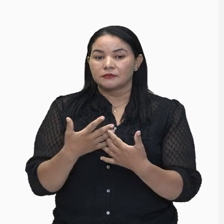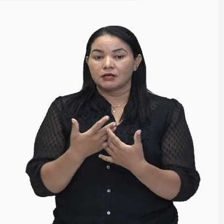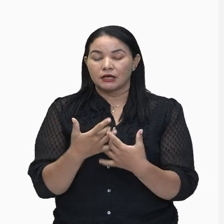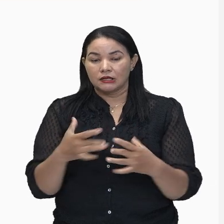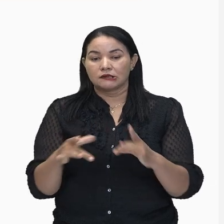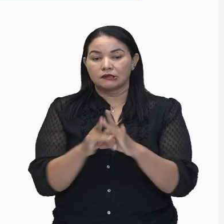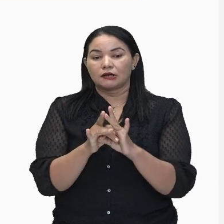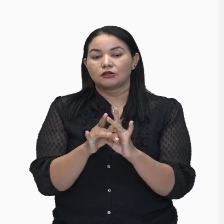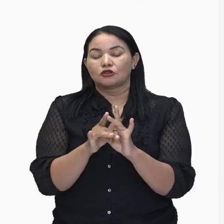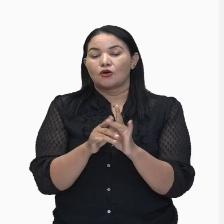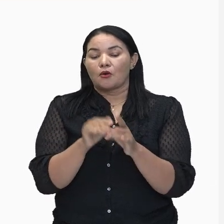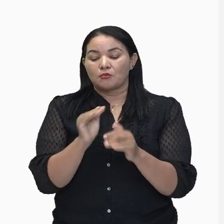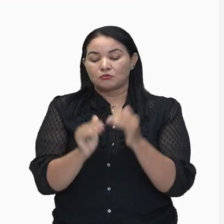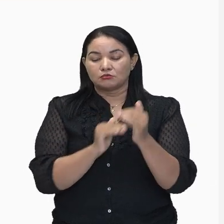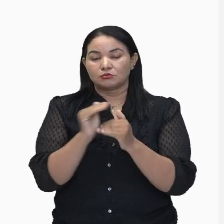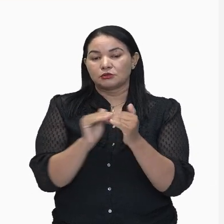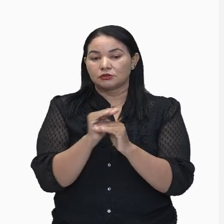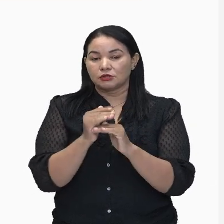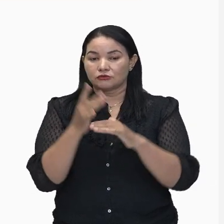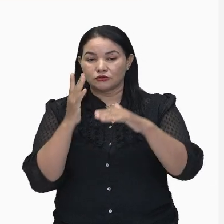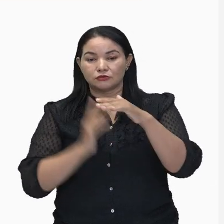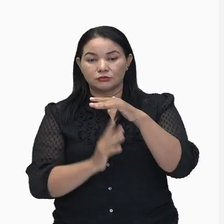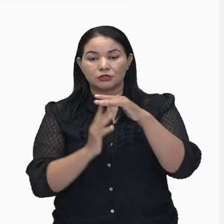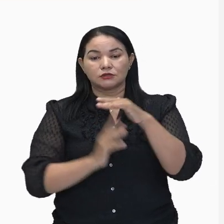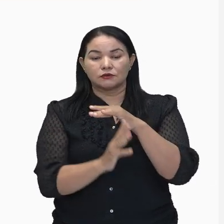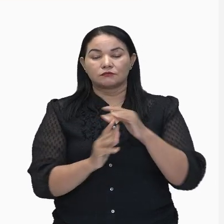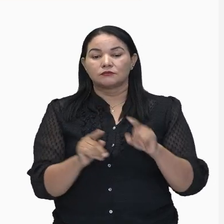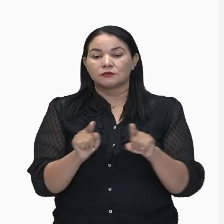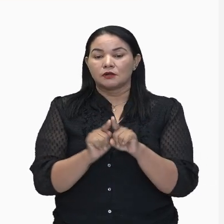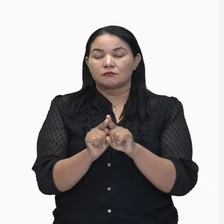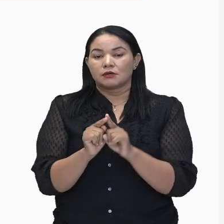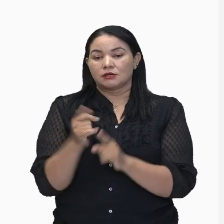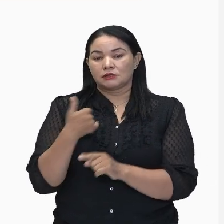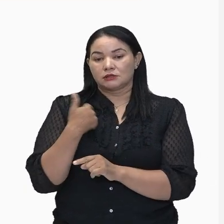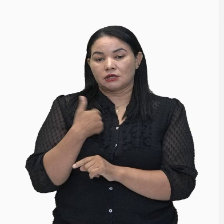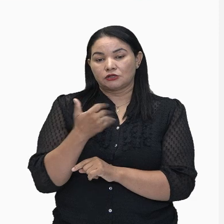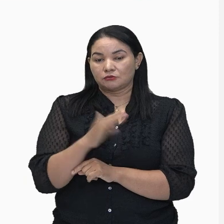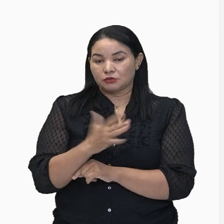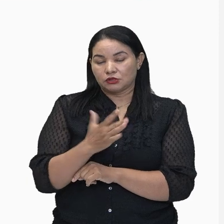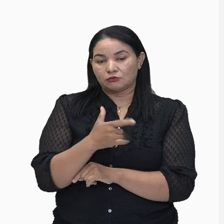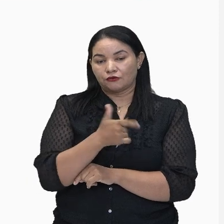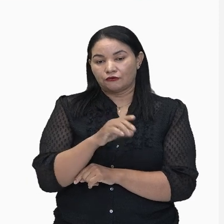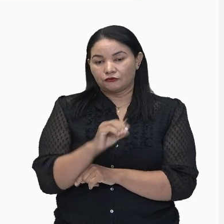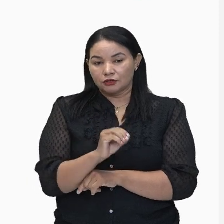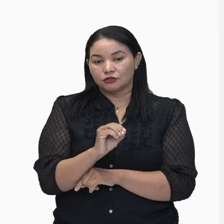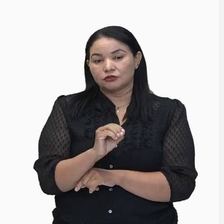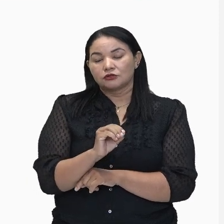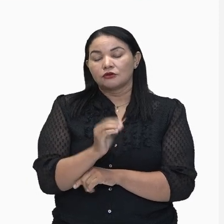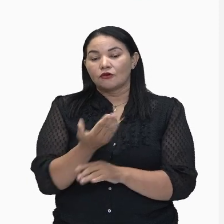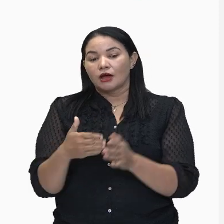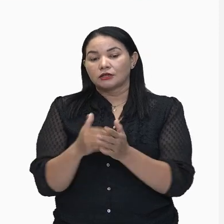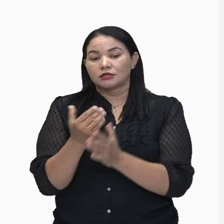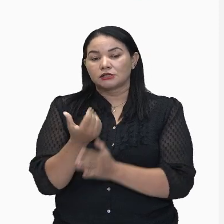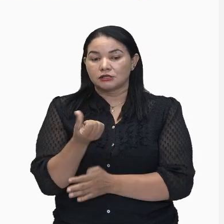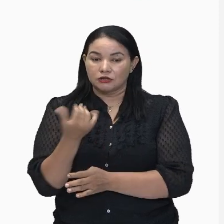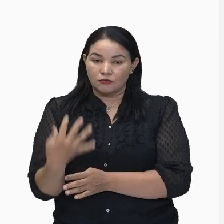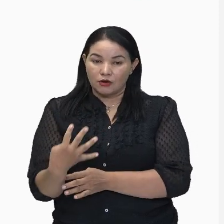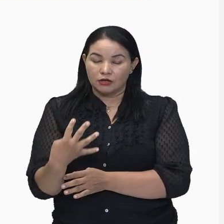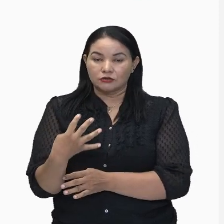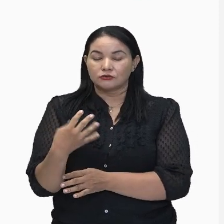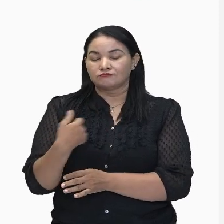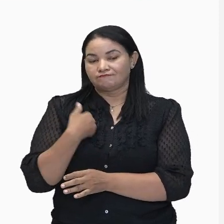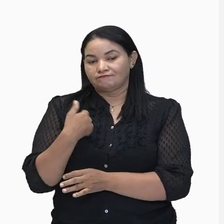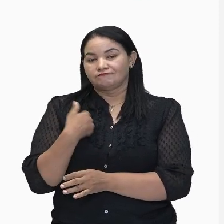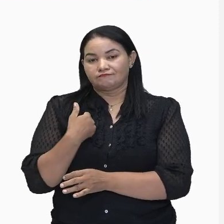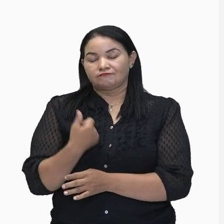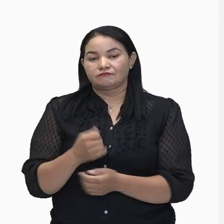ligado ao processo de imigração. E vai estar compreendido as idades entre os 20 até os 64 anos